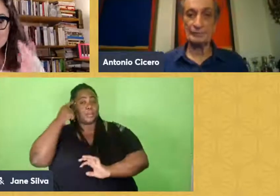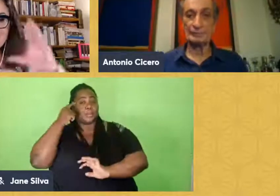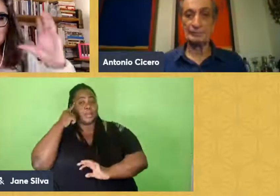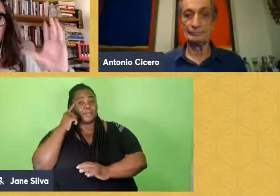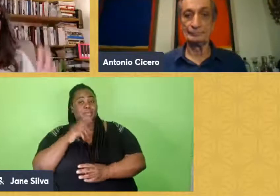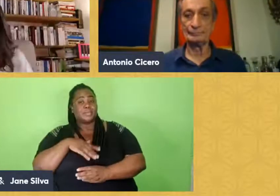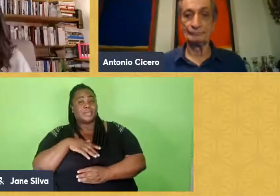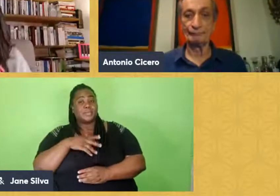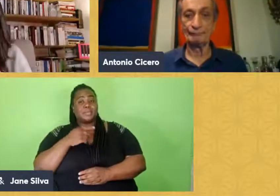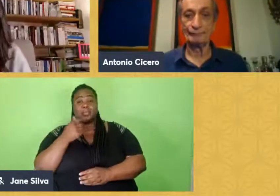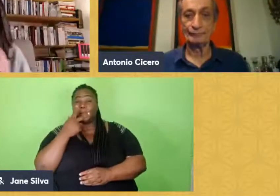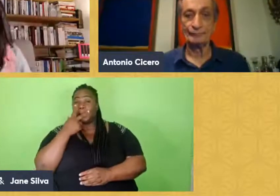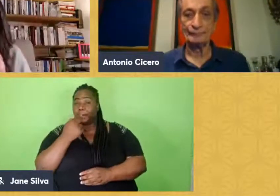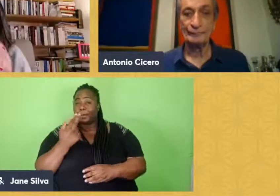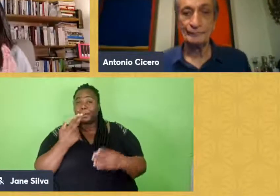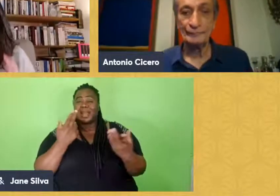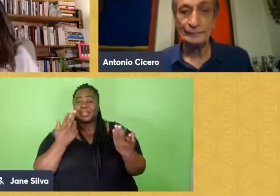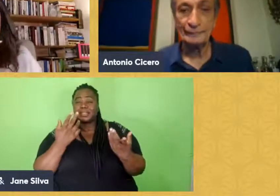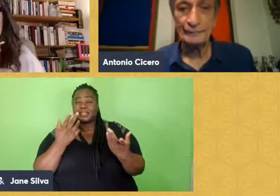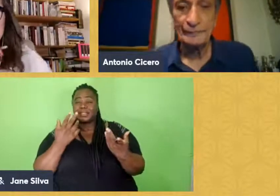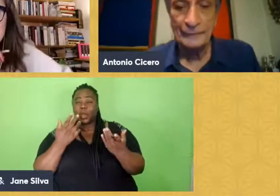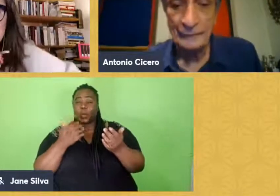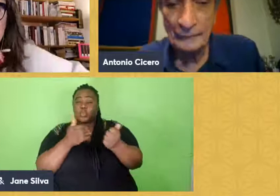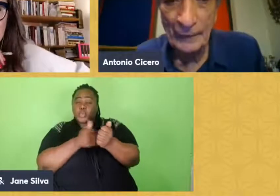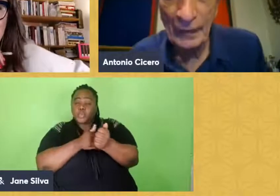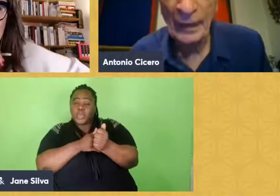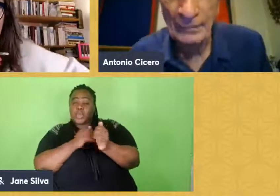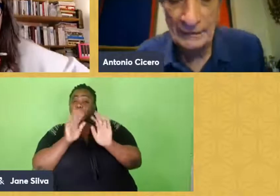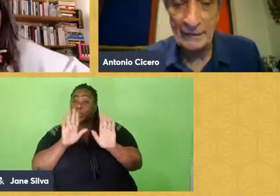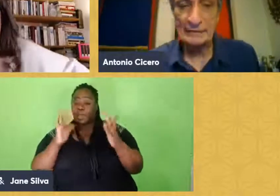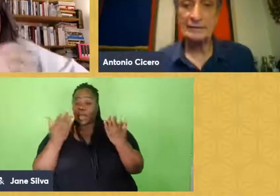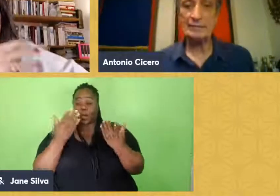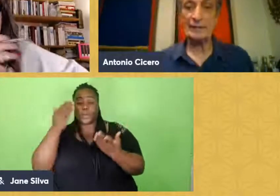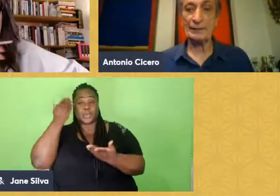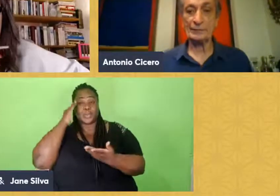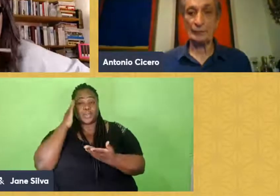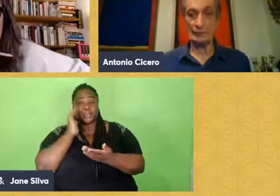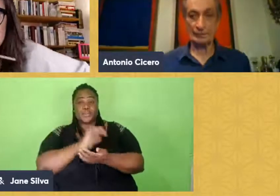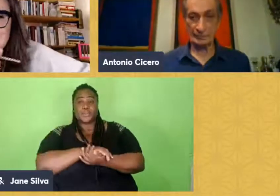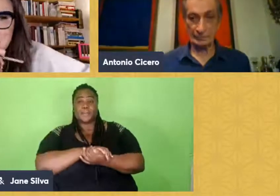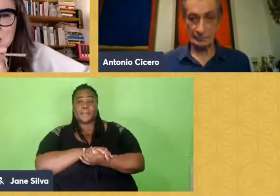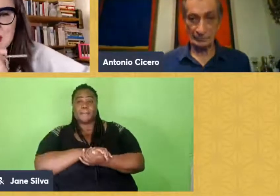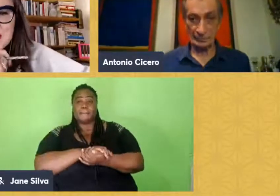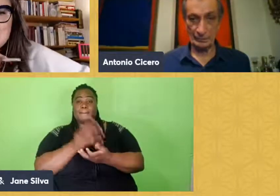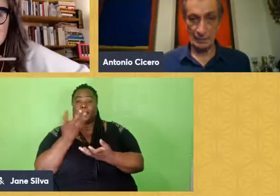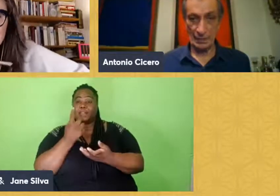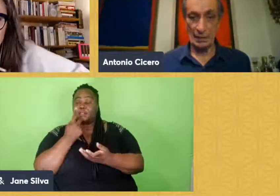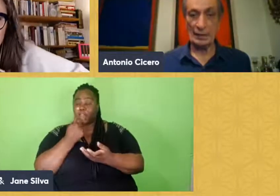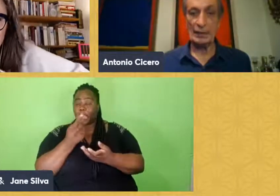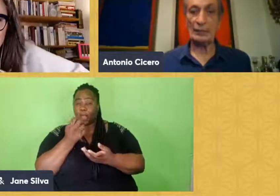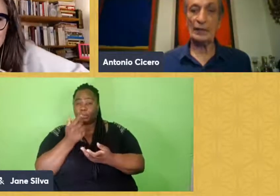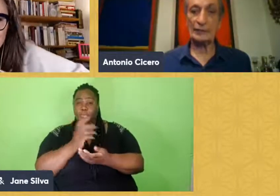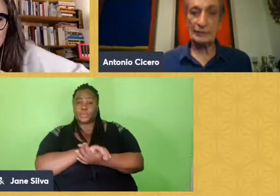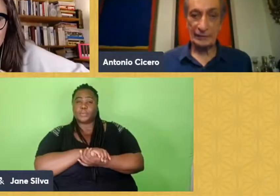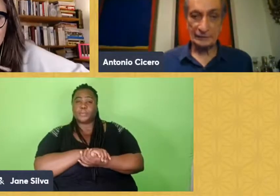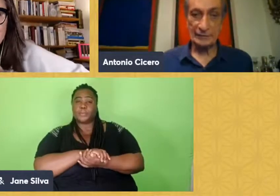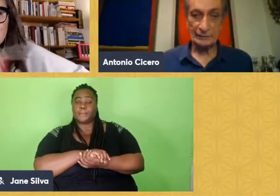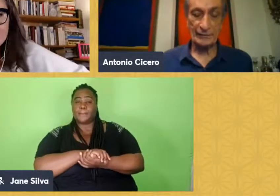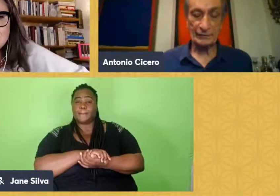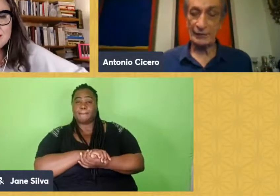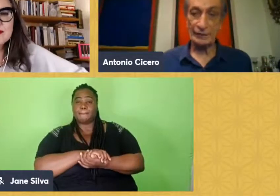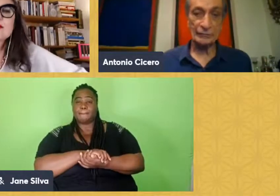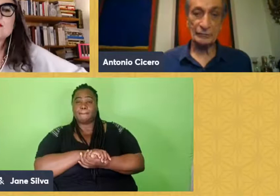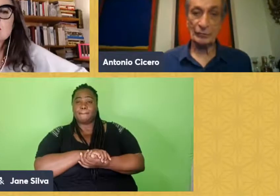isso. pareceu um grande enigma, agora eu entendi, né? Mas é Se você quiser assim falar um mesmo. pouco sobre isso. Eu acho que é